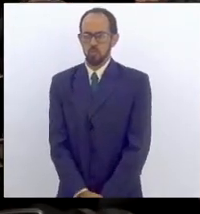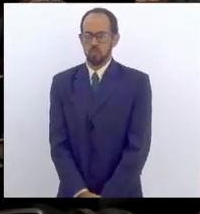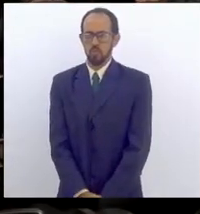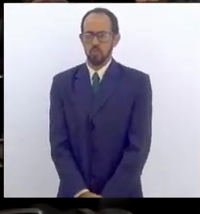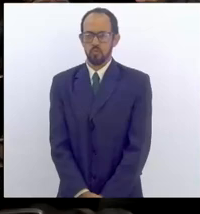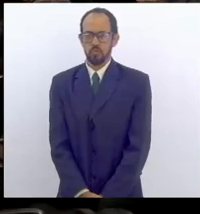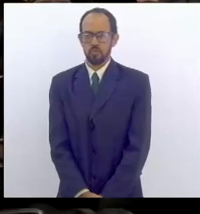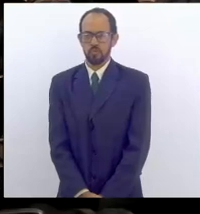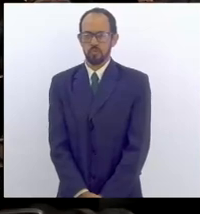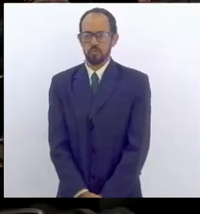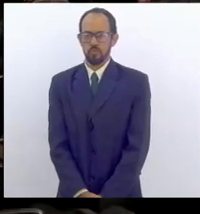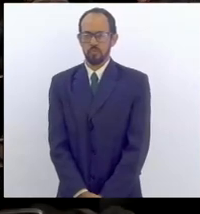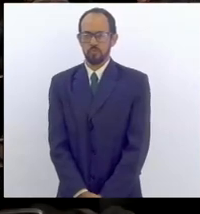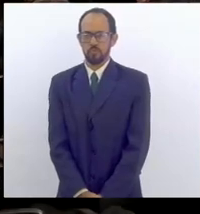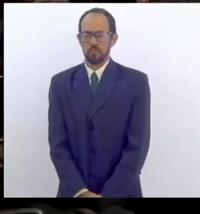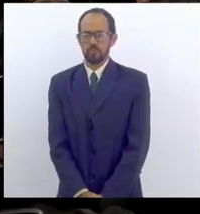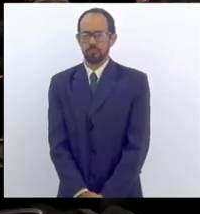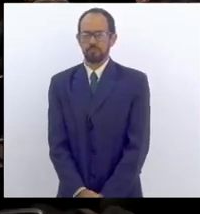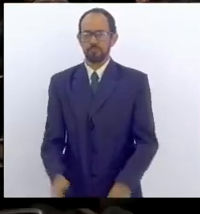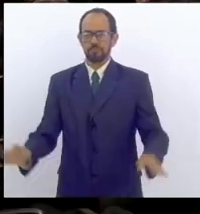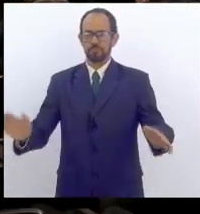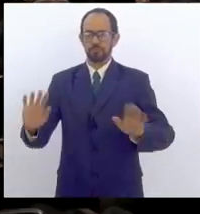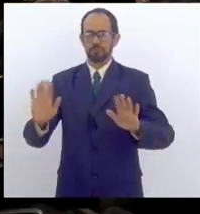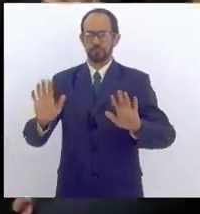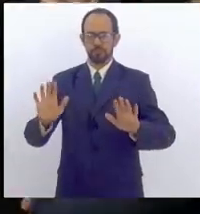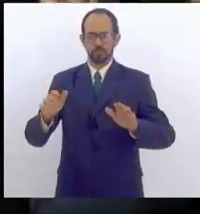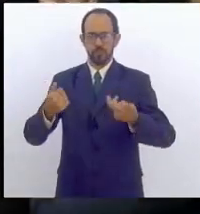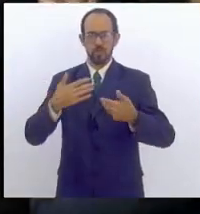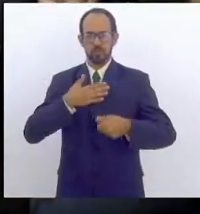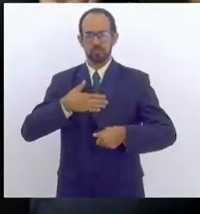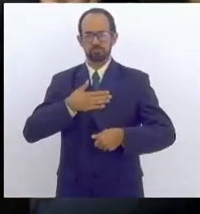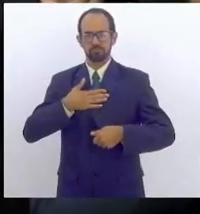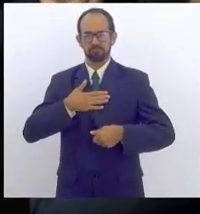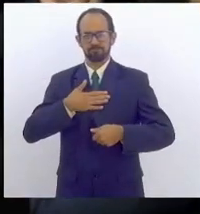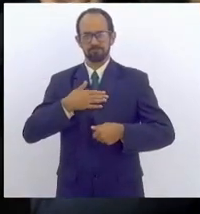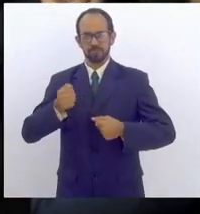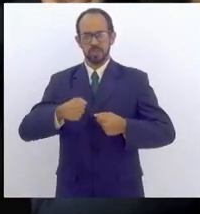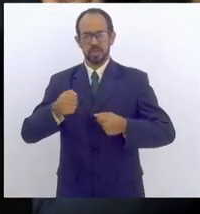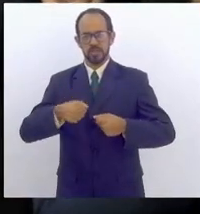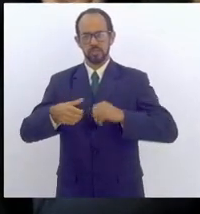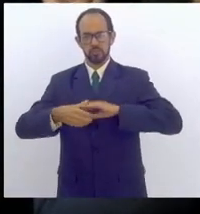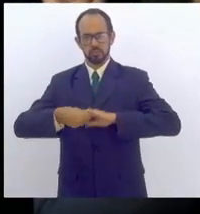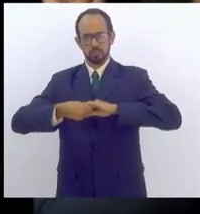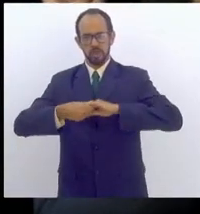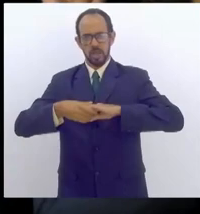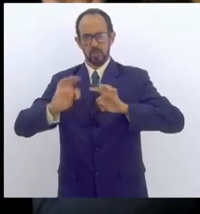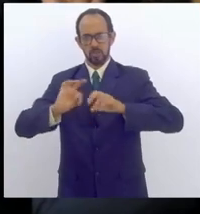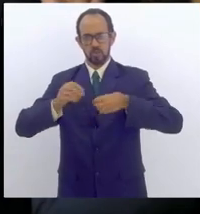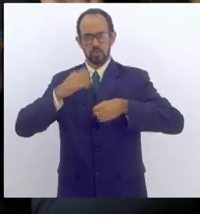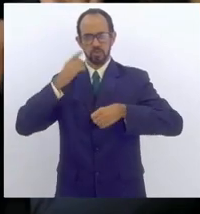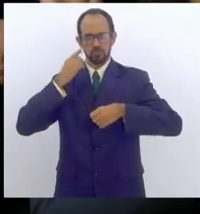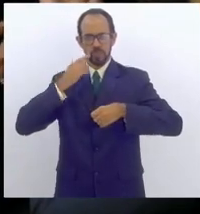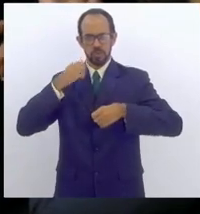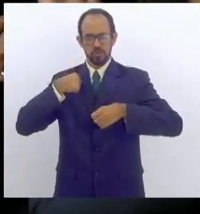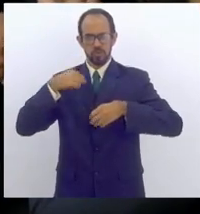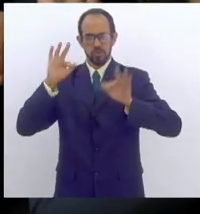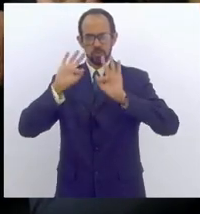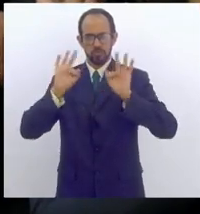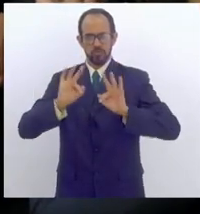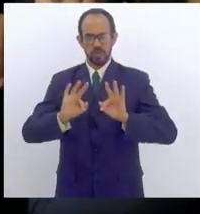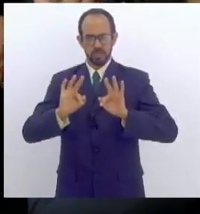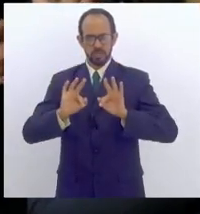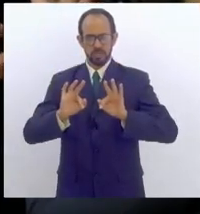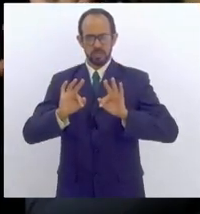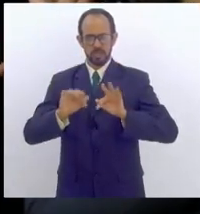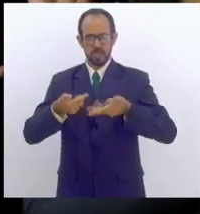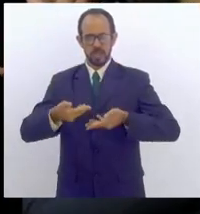Opa, e aí, presida? Queria saudar todos os deputados, falar que eu estou muito feliz de estar aqui com vocês, a recepção não